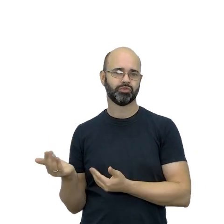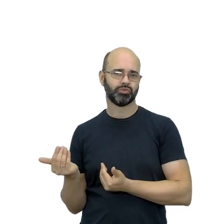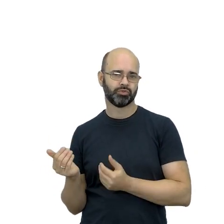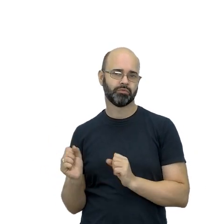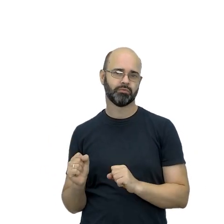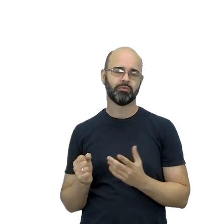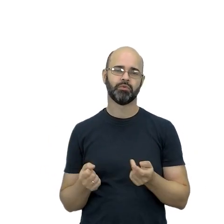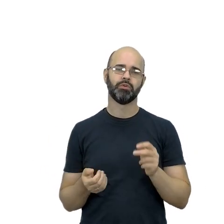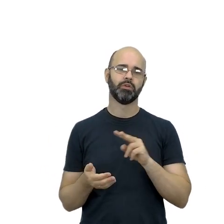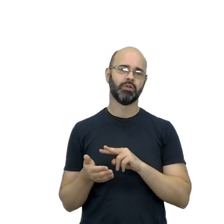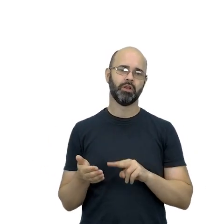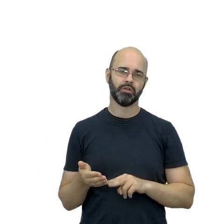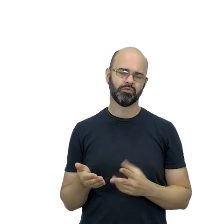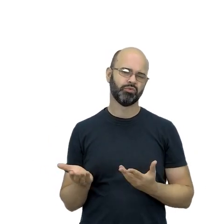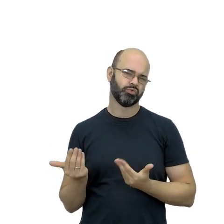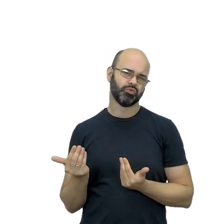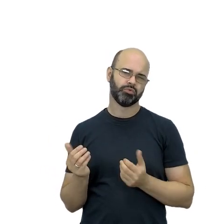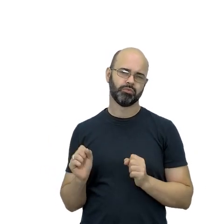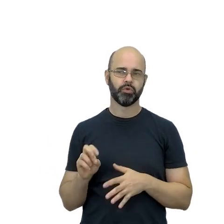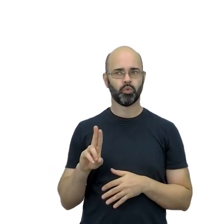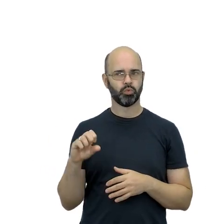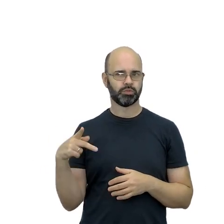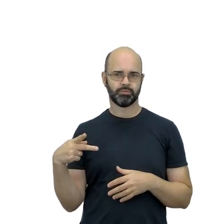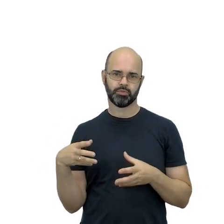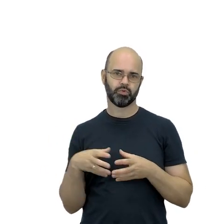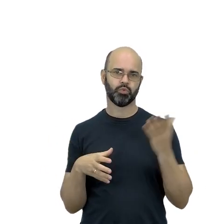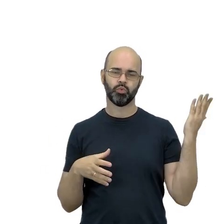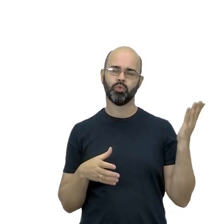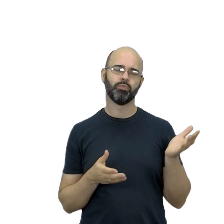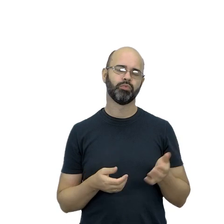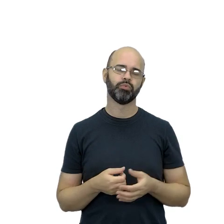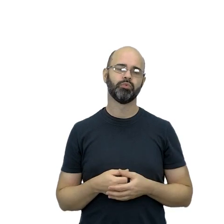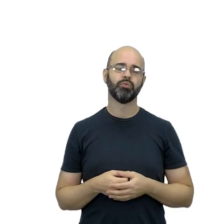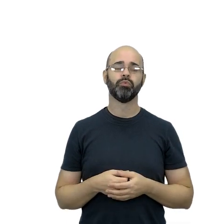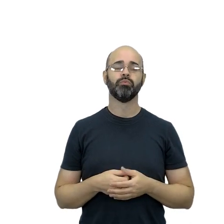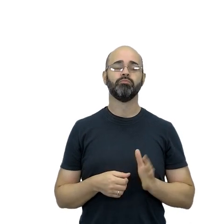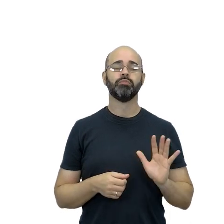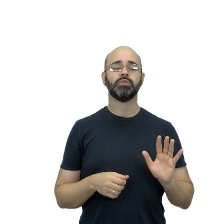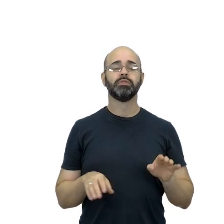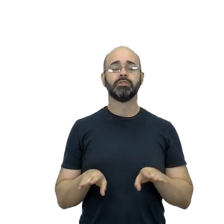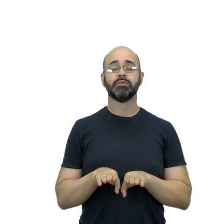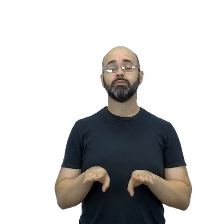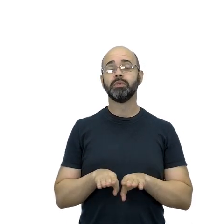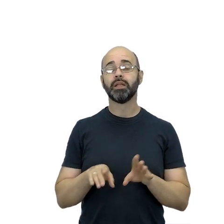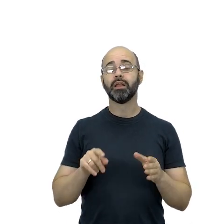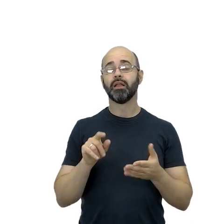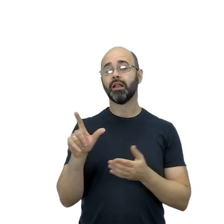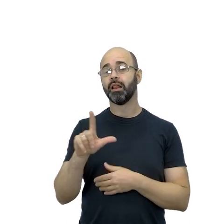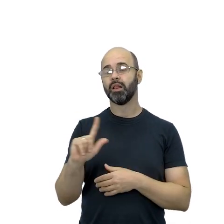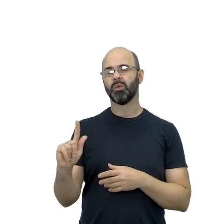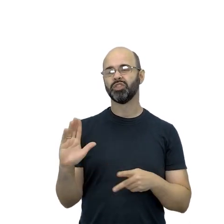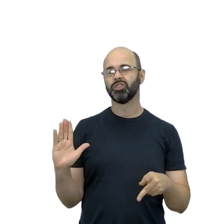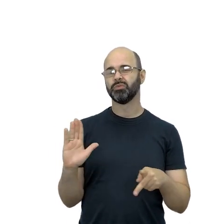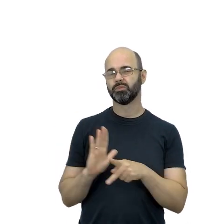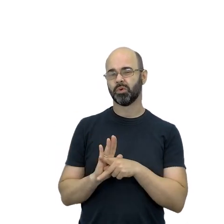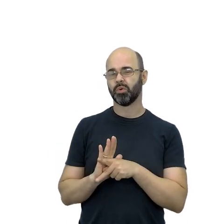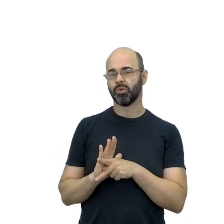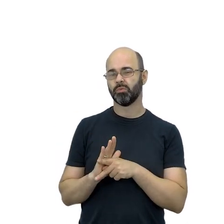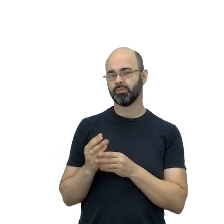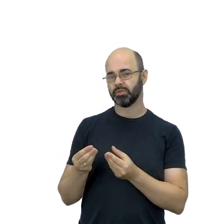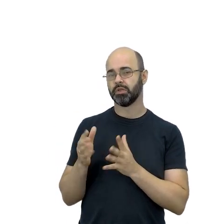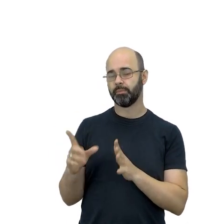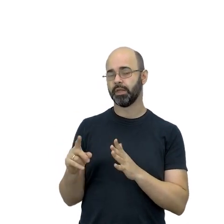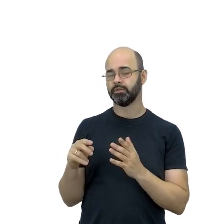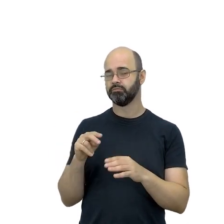inclusive leitores, né, jovens, mesmo sendo da USP, né, mas também essa questão de que é uma linguagem própria, mas ele não foge da